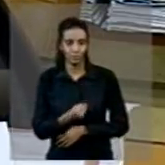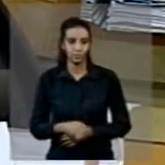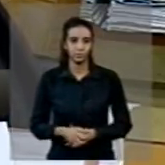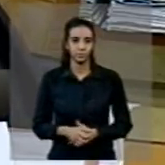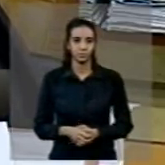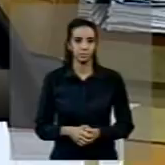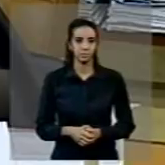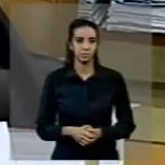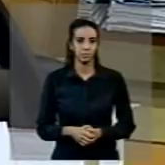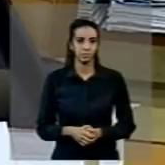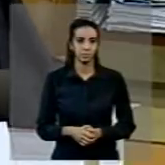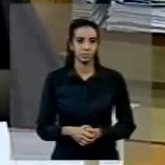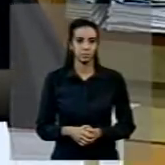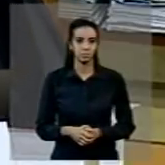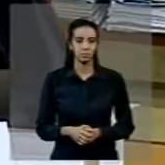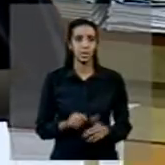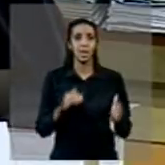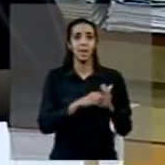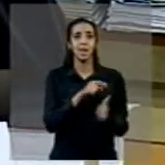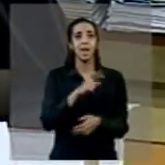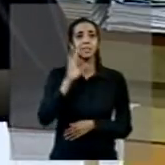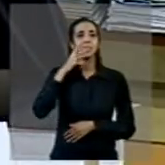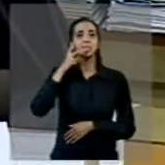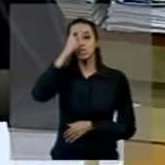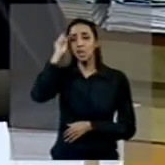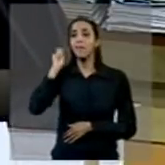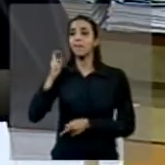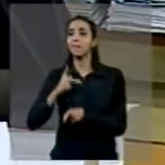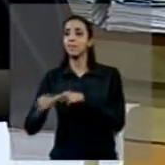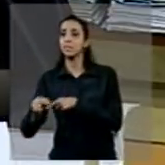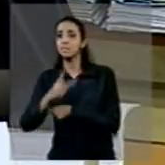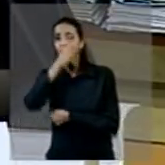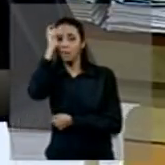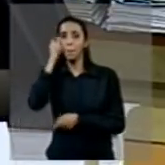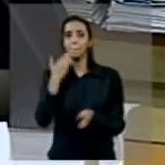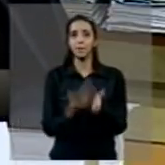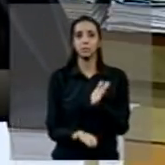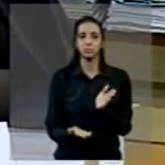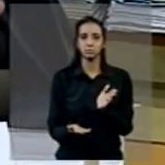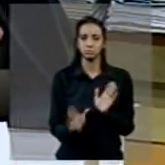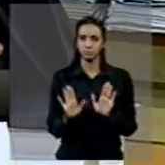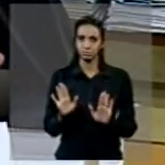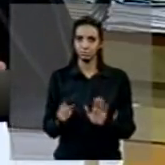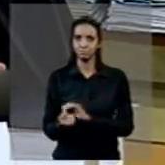Decidia-se quem estava eleito e quem não estava eleito. A verdade eleitoral era